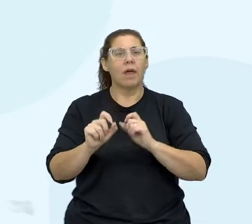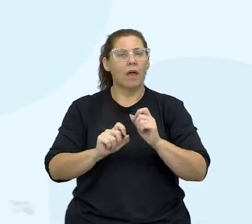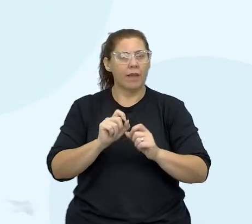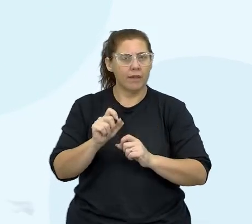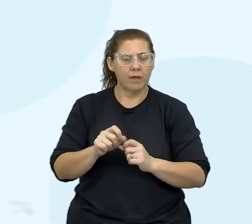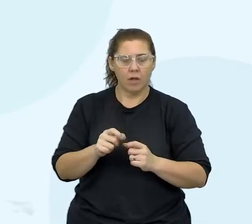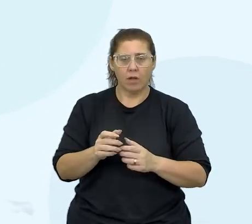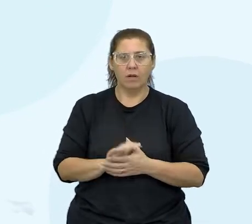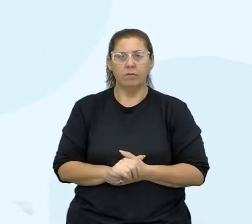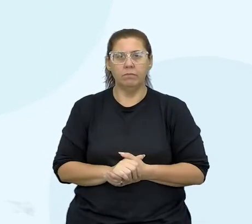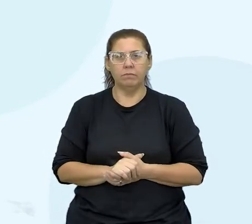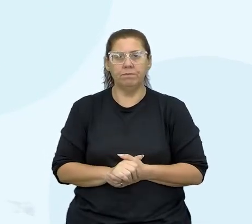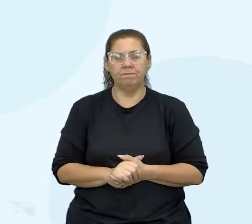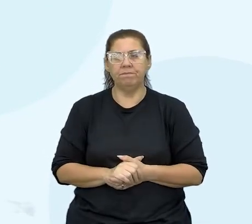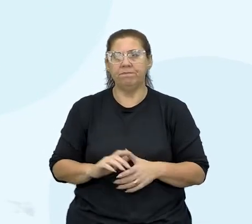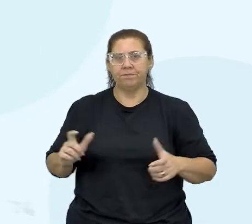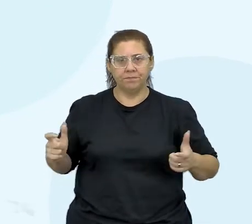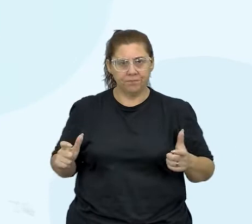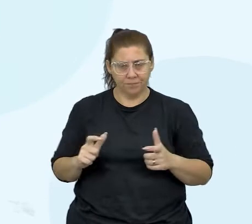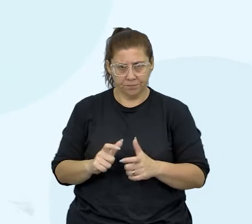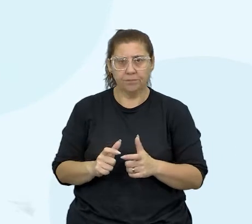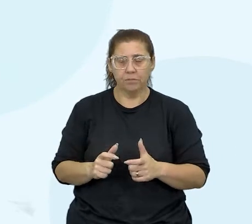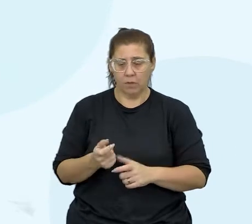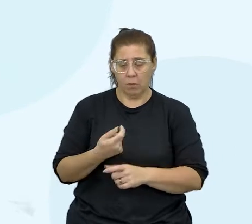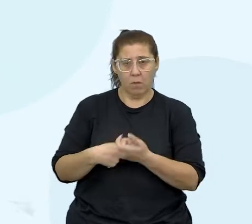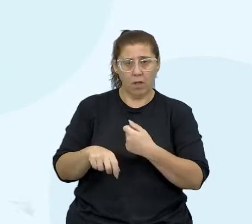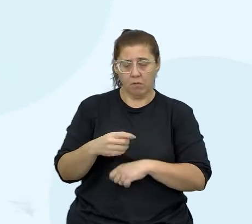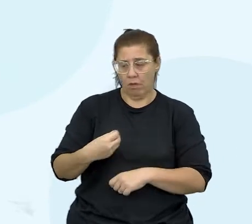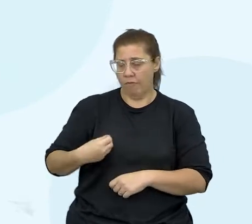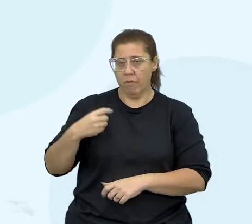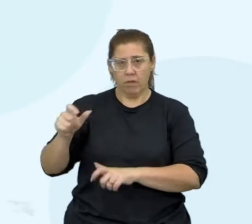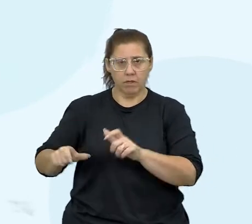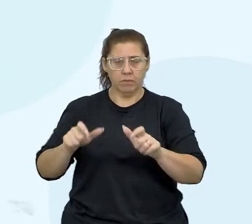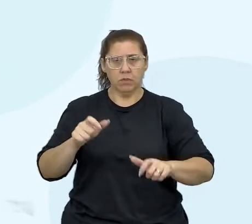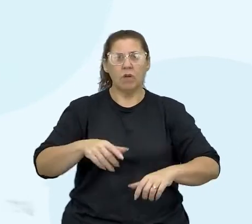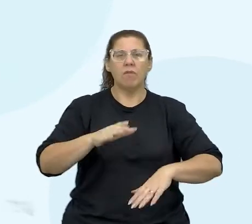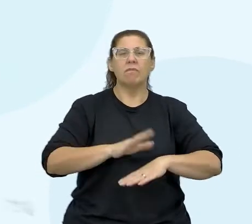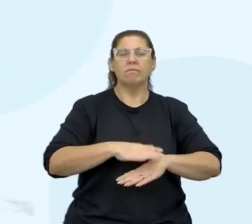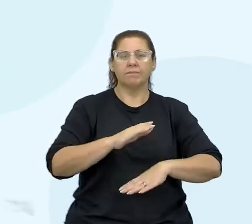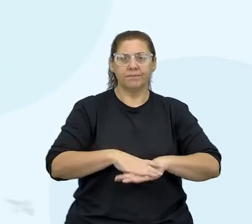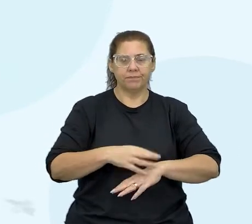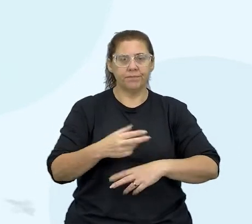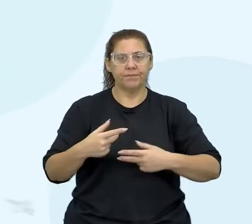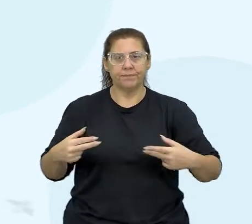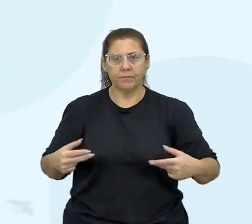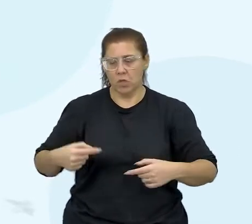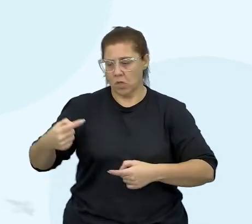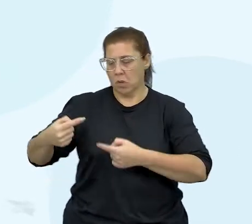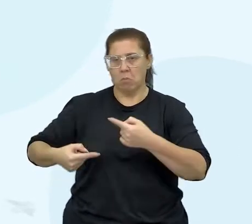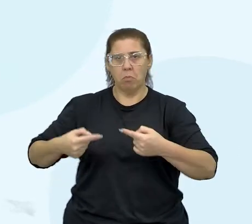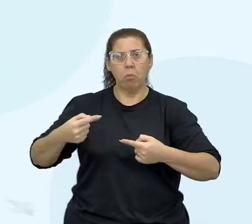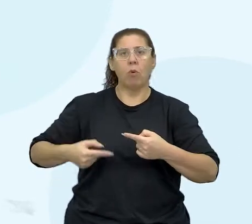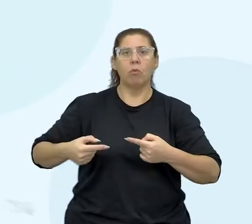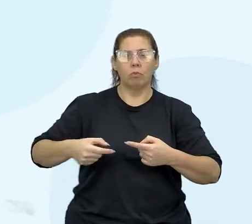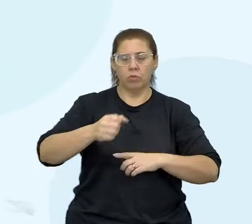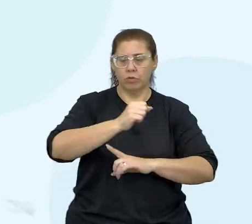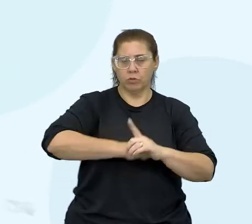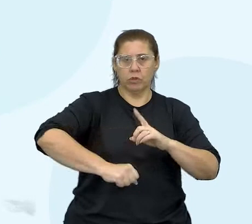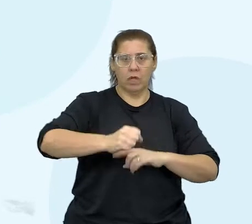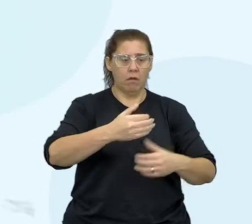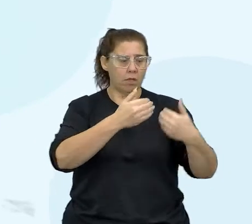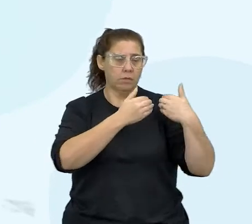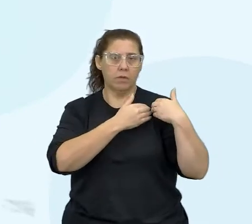a diminuição do peso do mercado na vida das pessoas, fazer uma atuação de políticas sociais, de